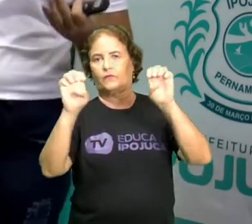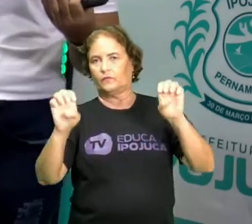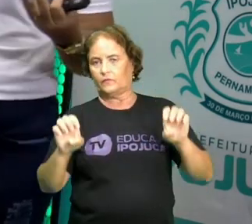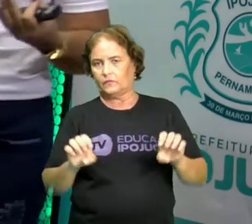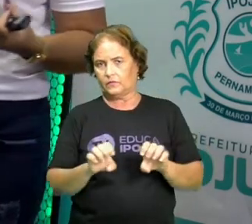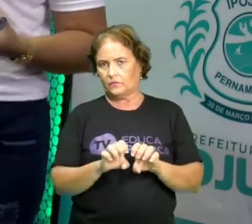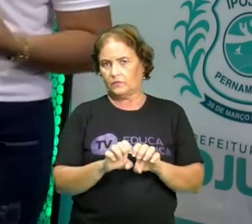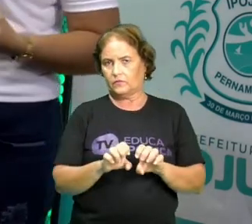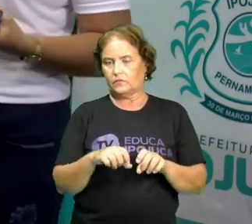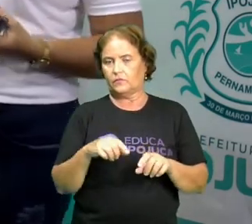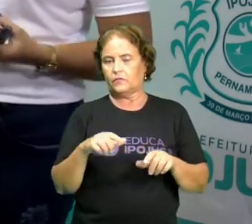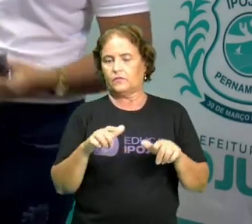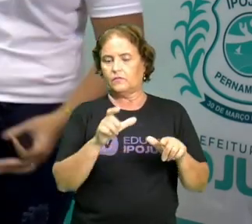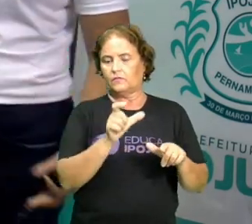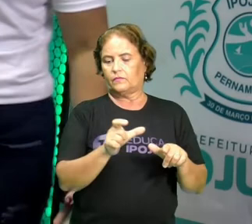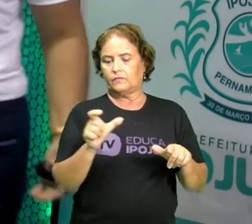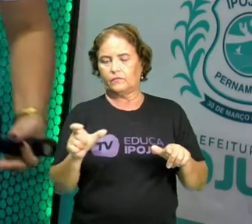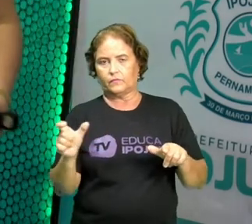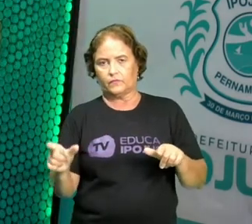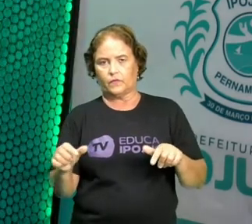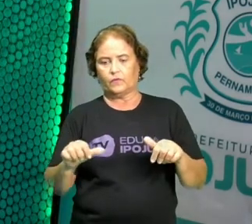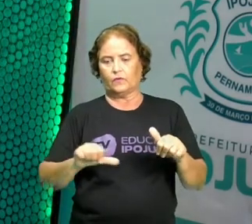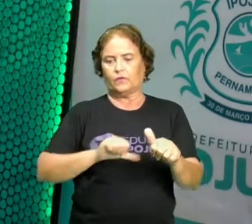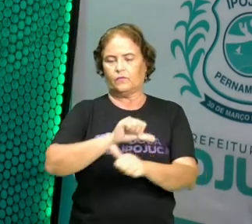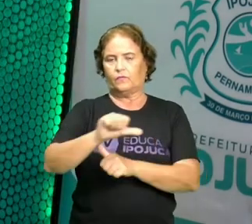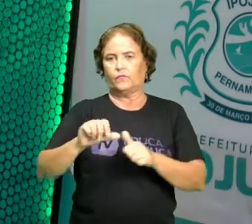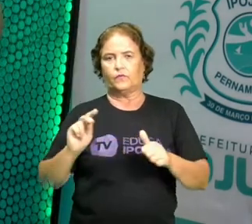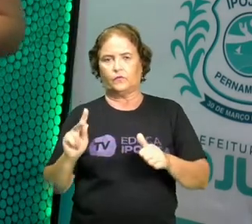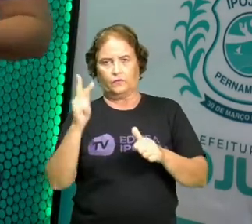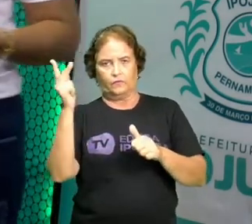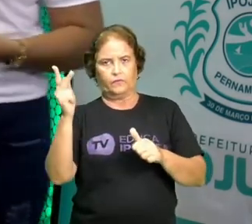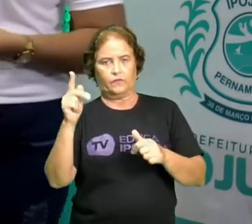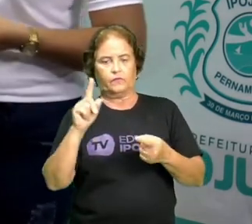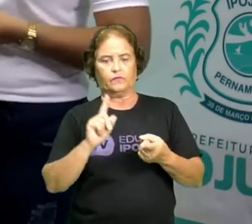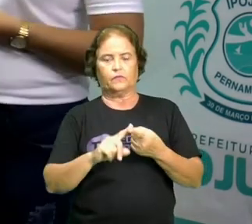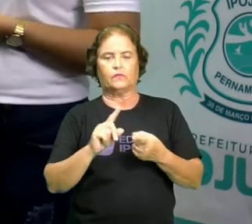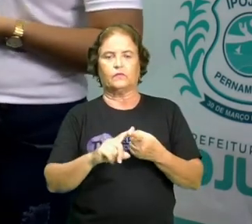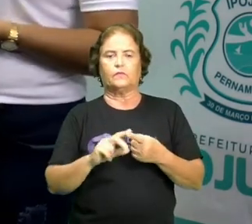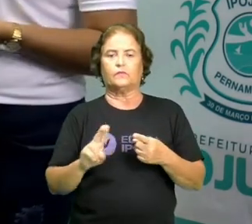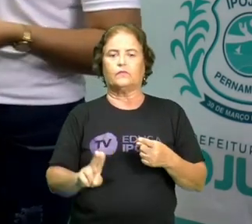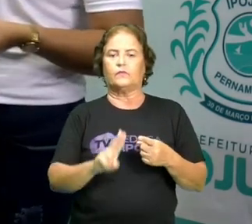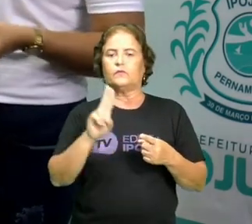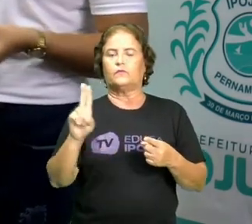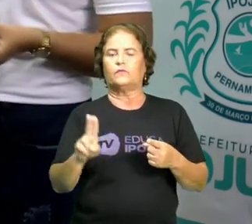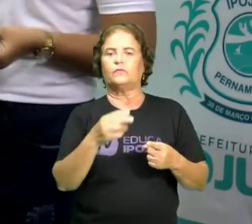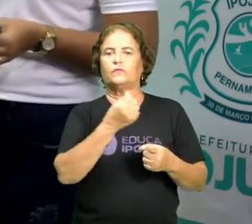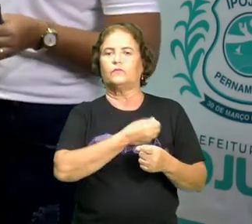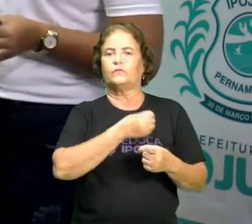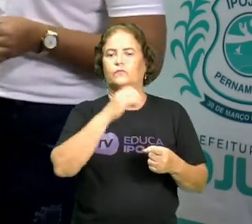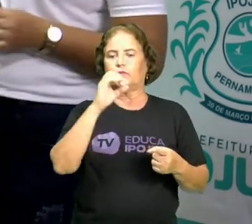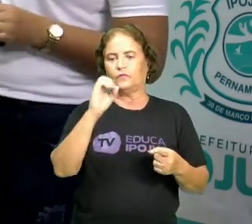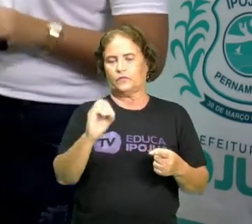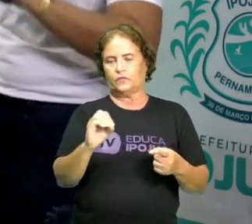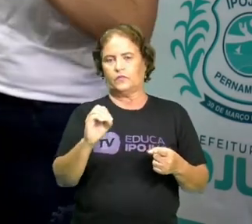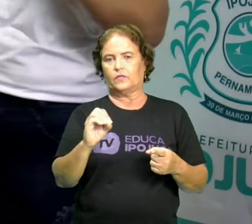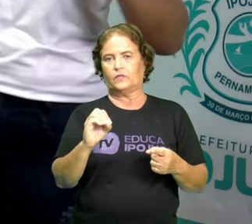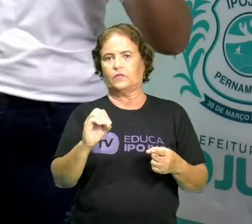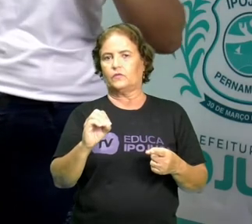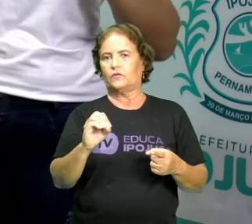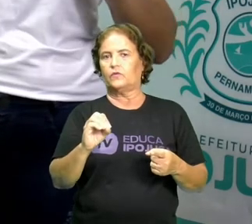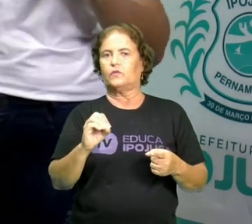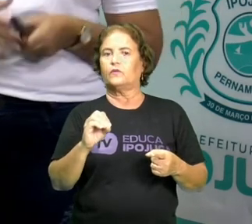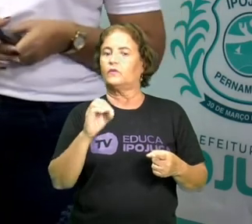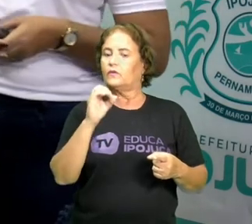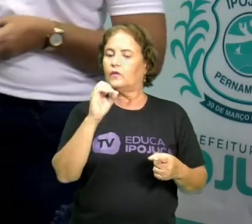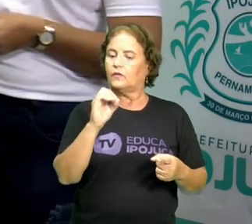sistema também posicional, que ele muda do valor, e ele também utiliza do número zero para identificar que naquele lugar não há referência de